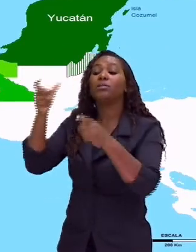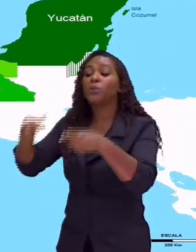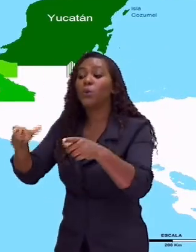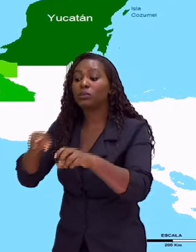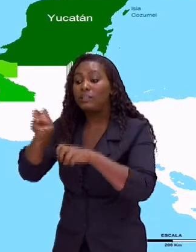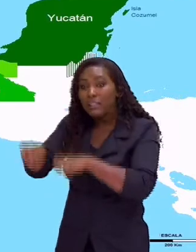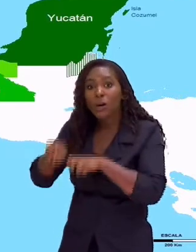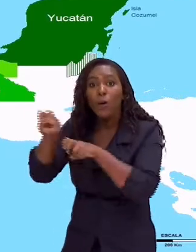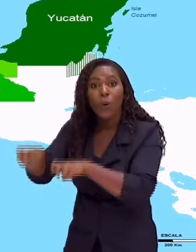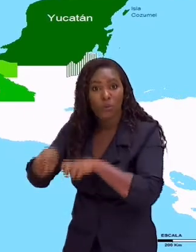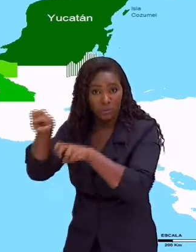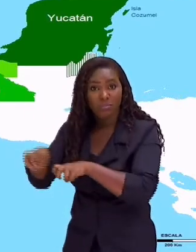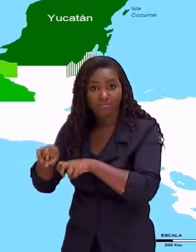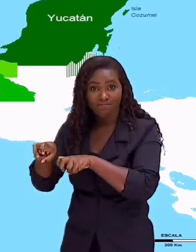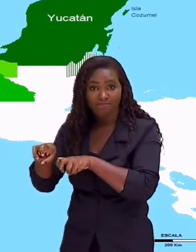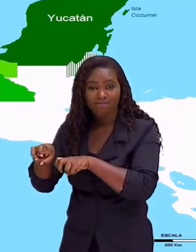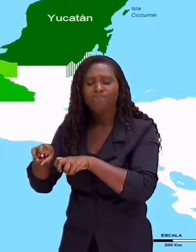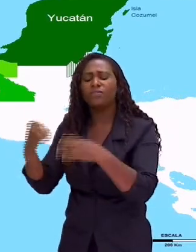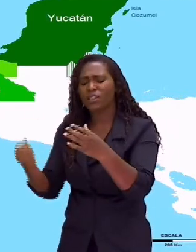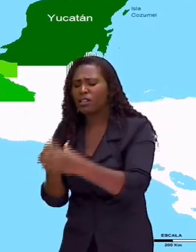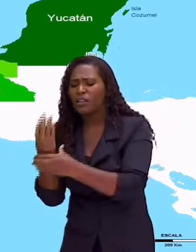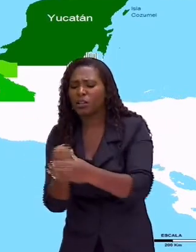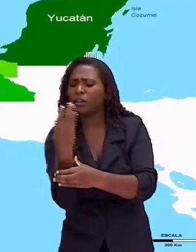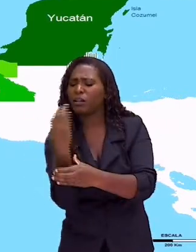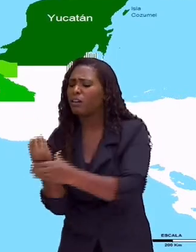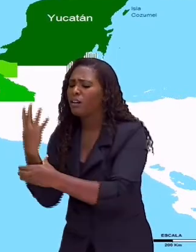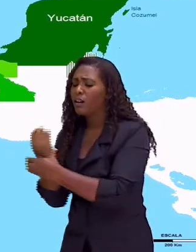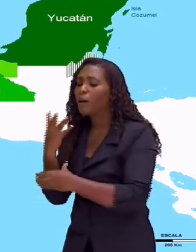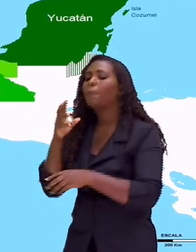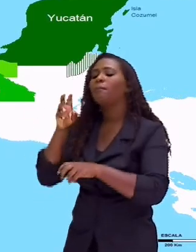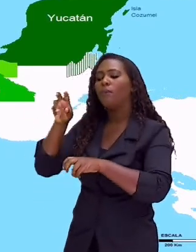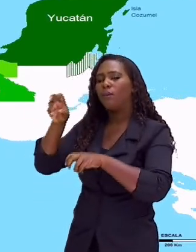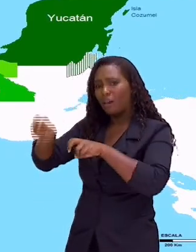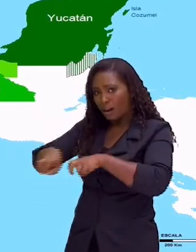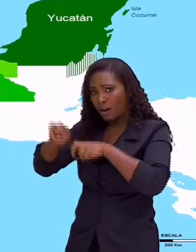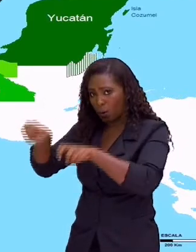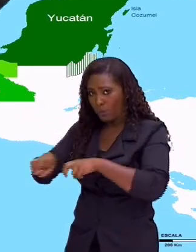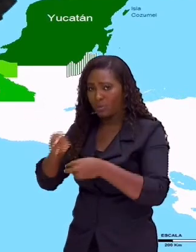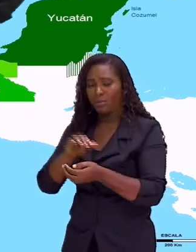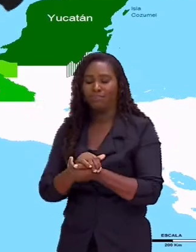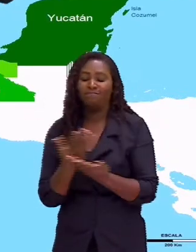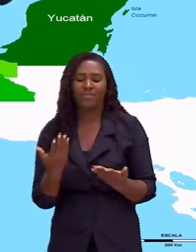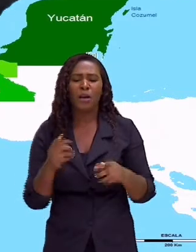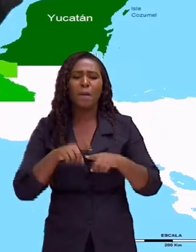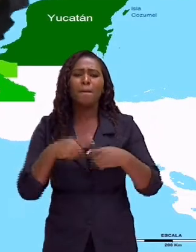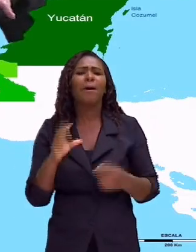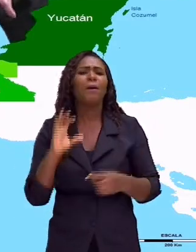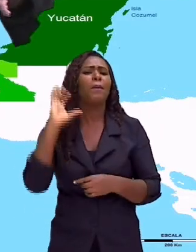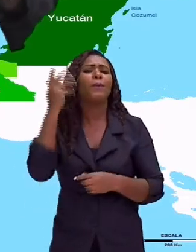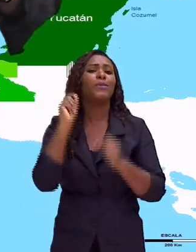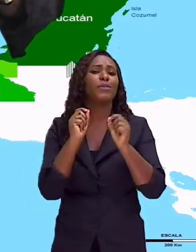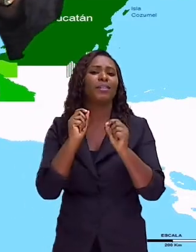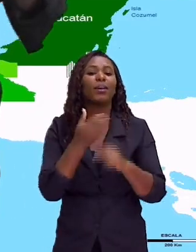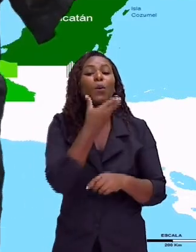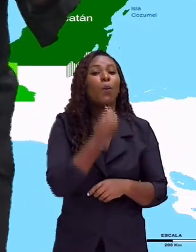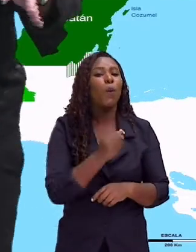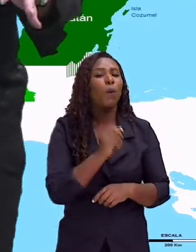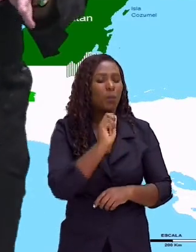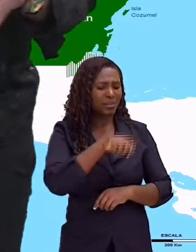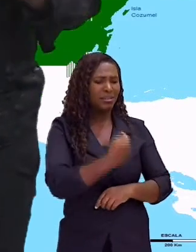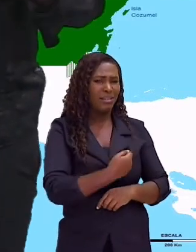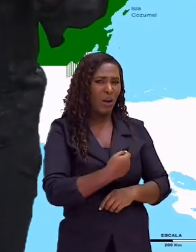a tais atividades. A crise instalada pelas invasões napoleônicas promoveu uma brecha